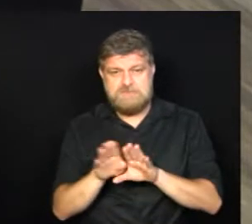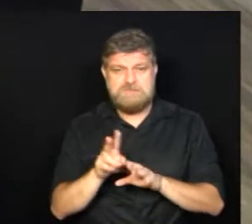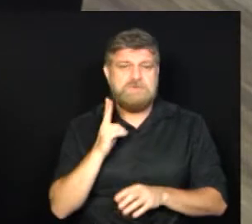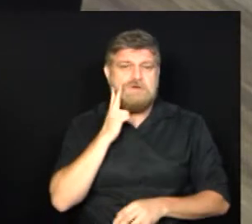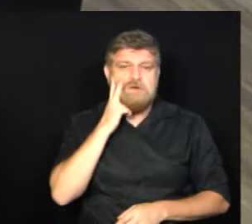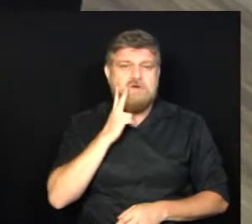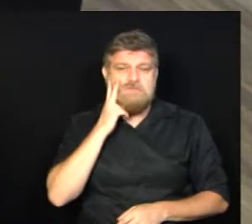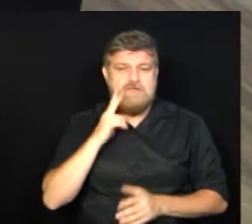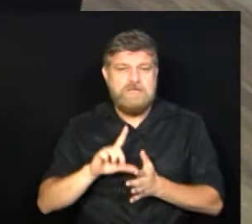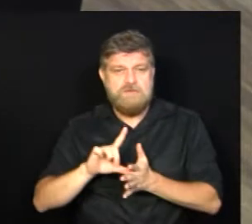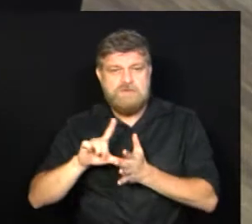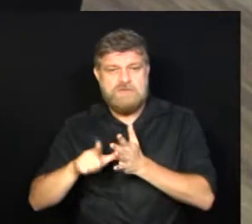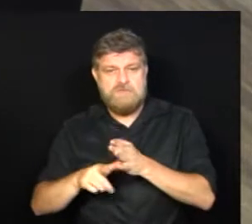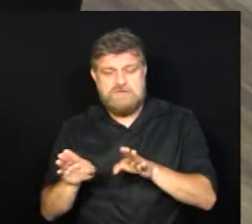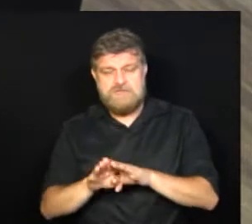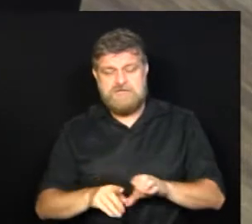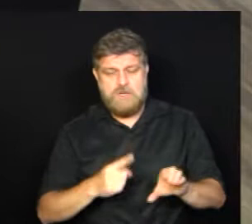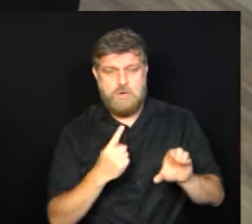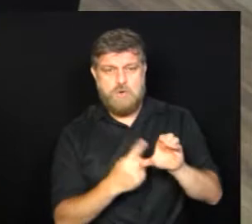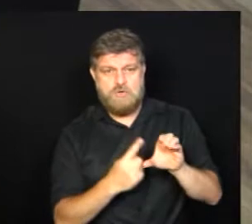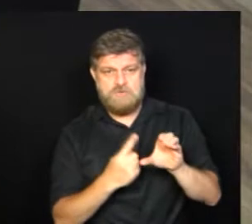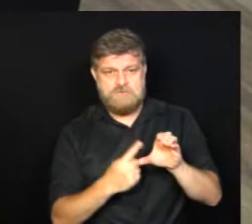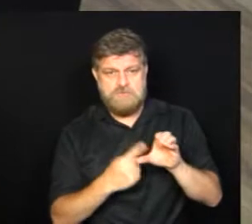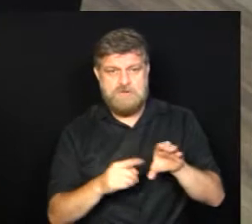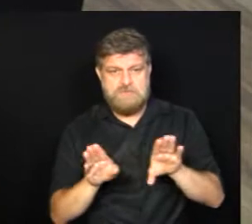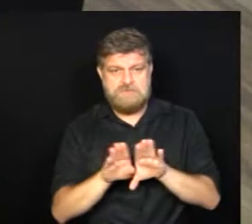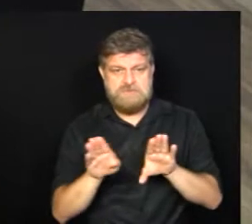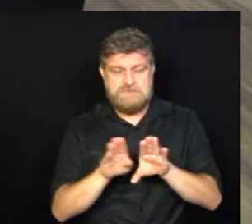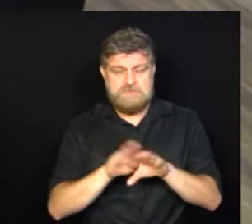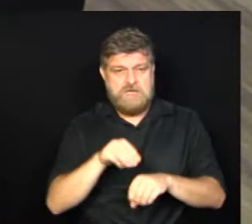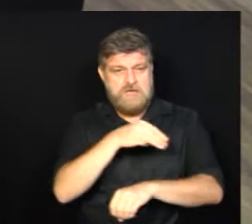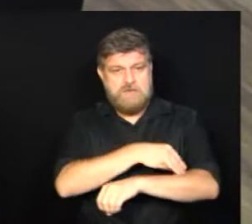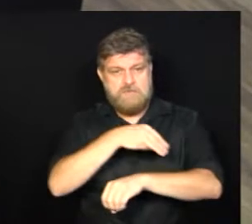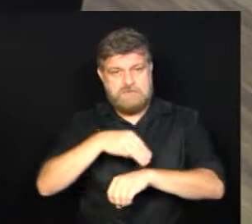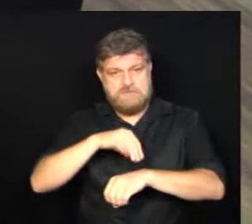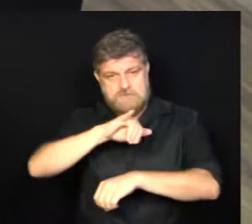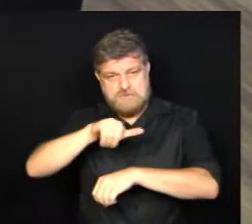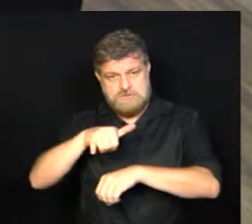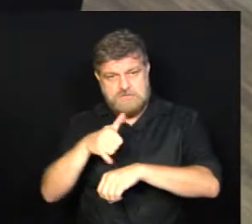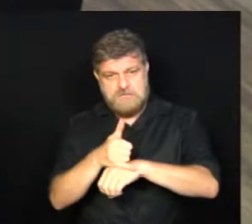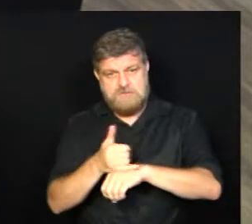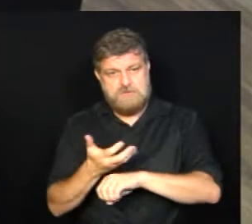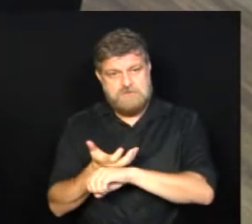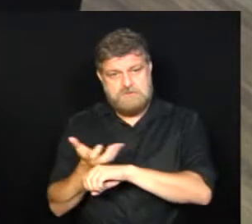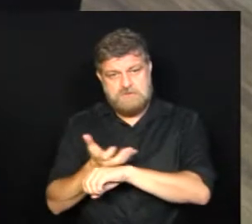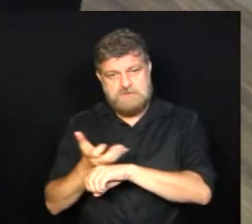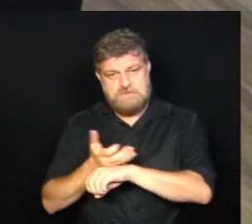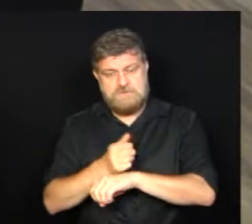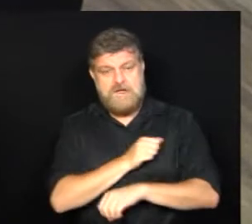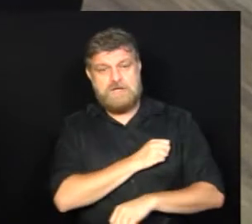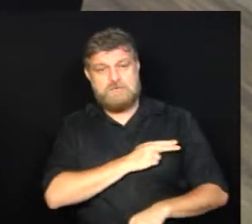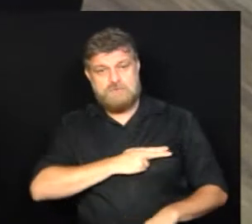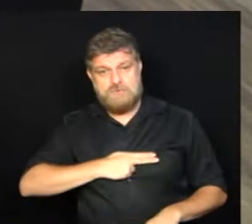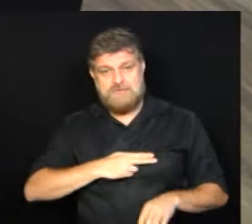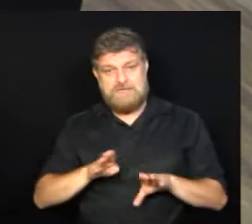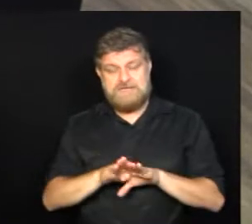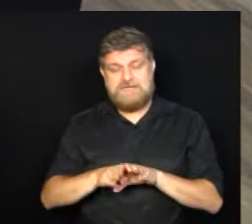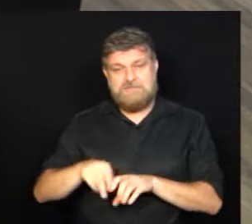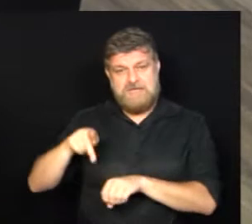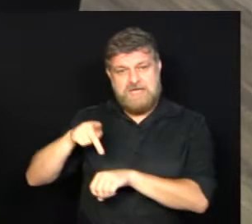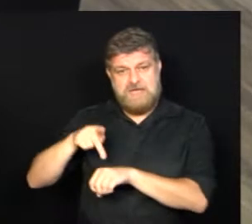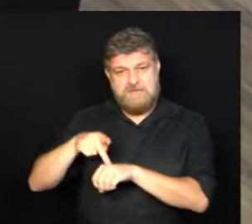Vinhedo, depois aparecem Cosmópolis, Montemor, Jaguariúna, Nova Odessa, Arthur Nogueira,